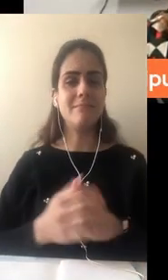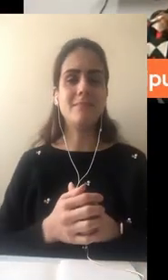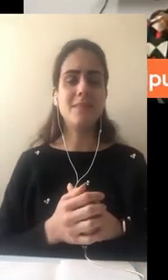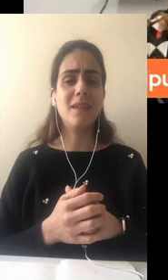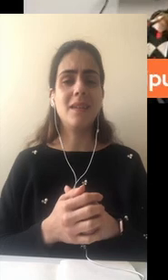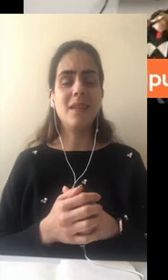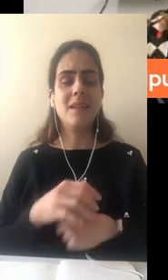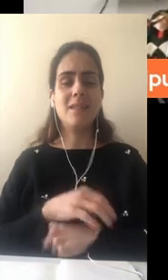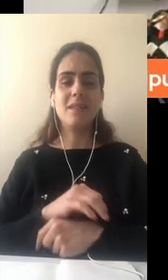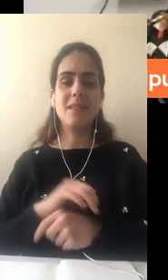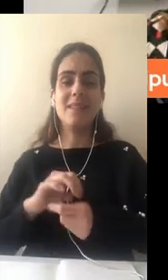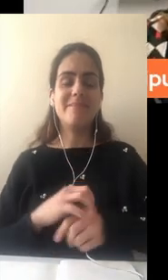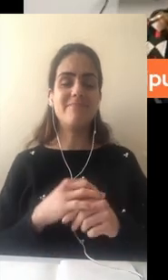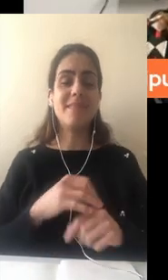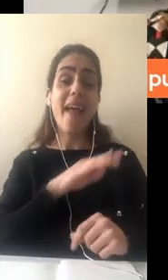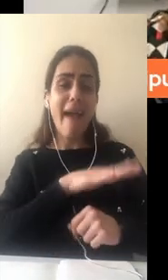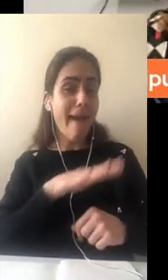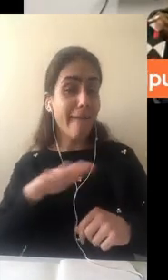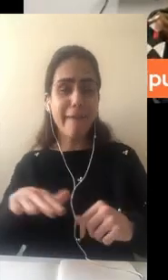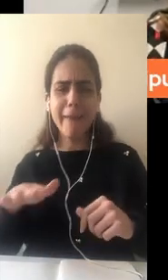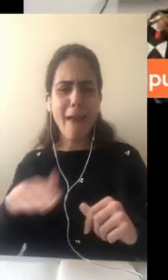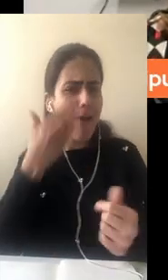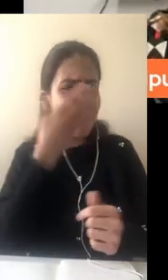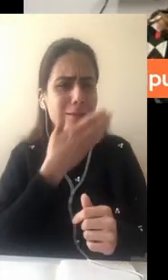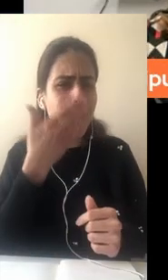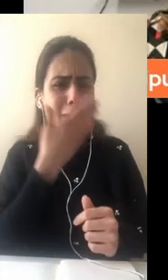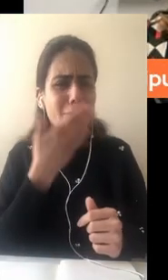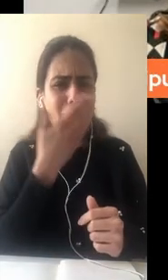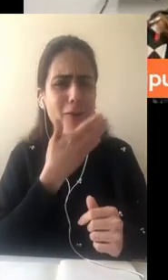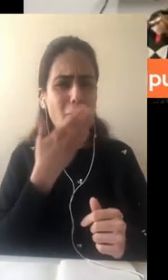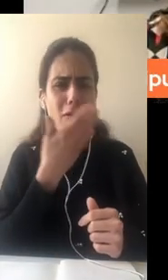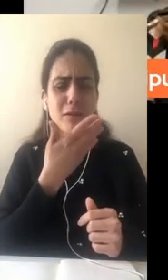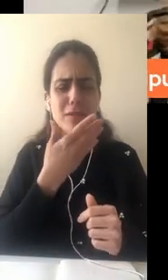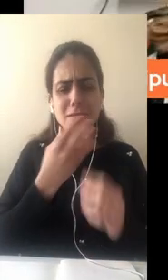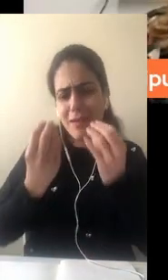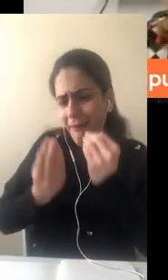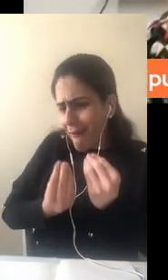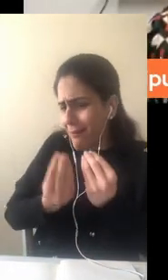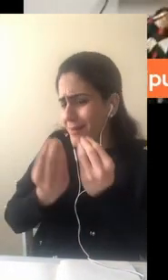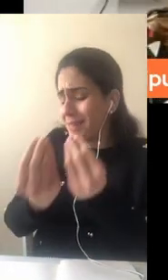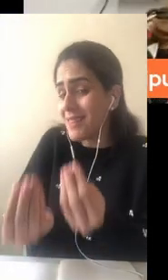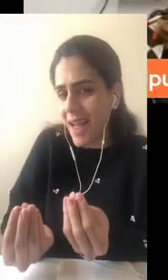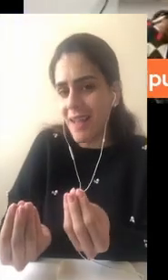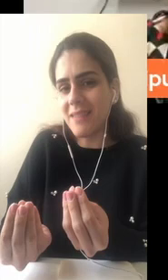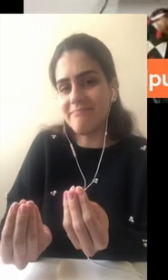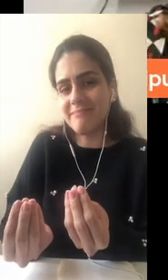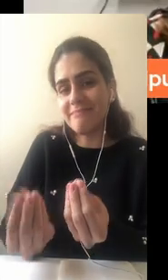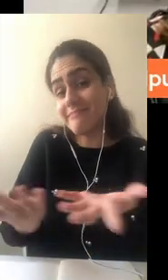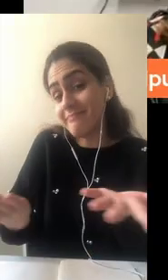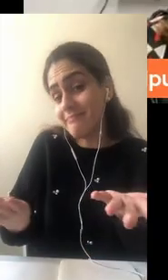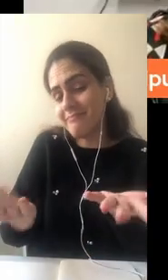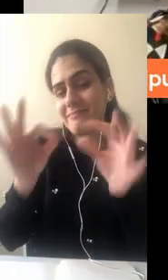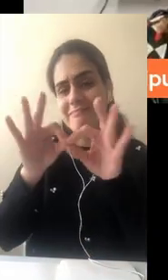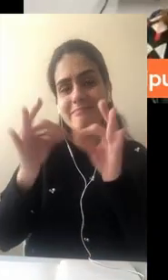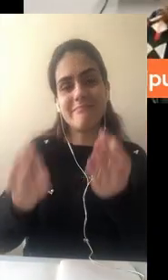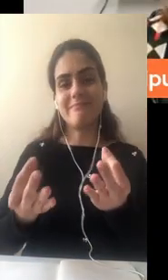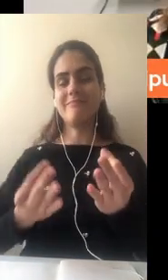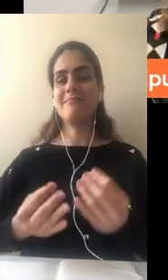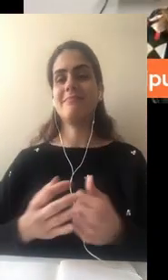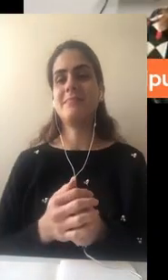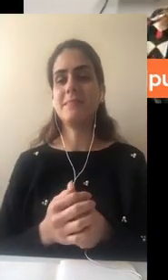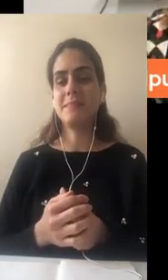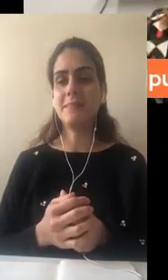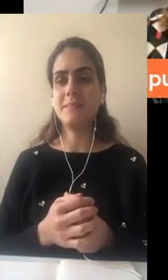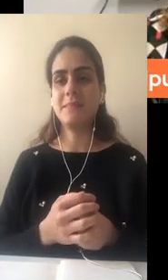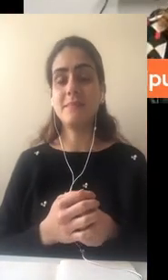né? Os doces que ela mais admirar e gostar é aqueles que você vai dar, né? Exato. E